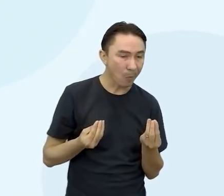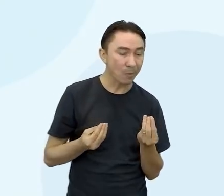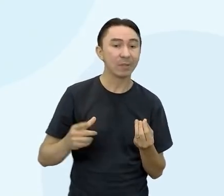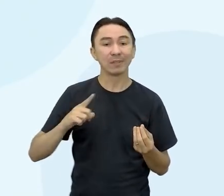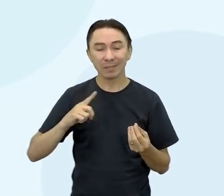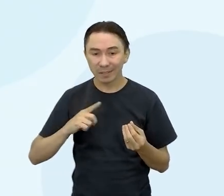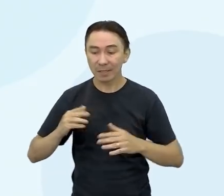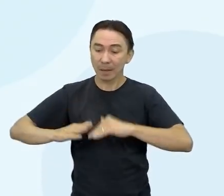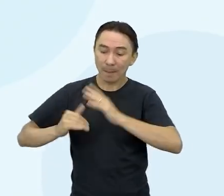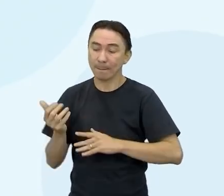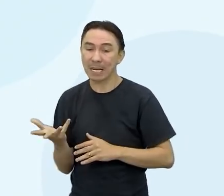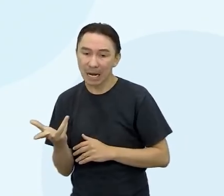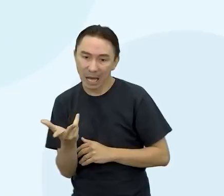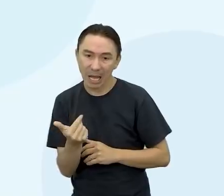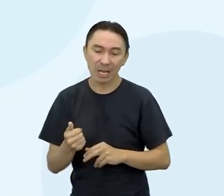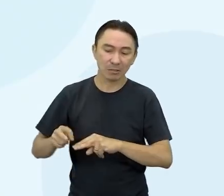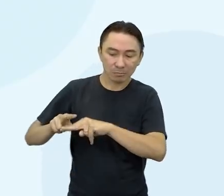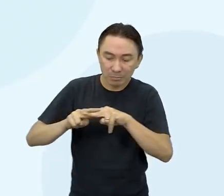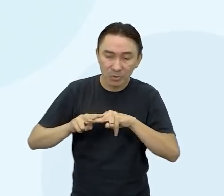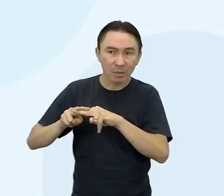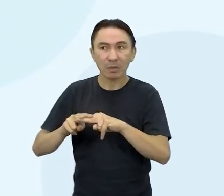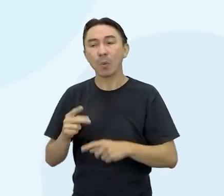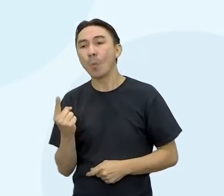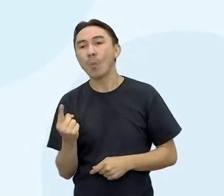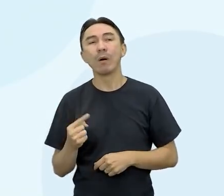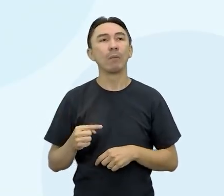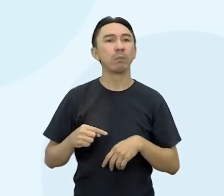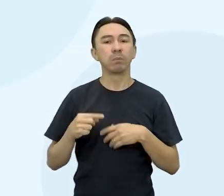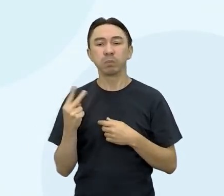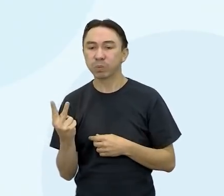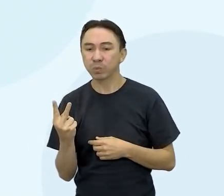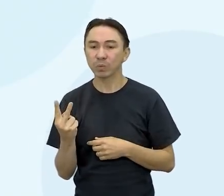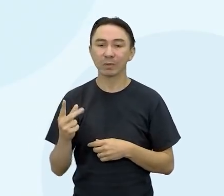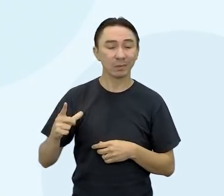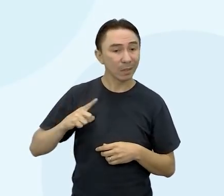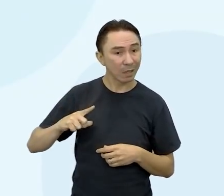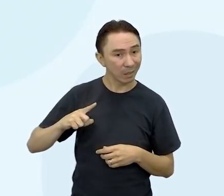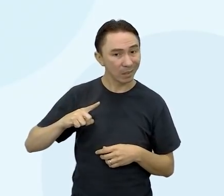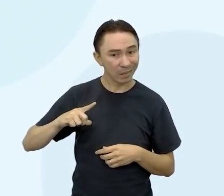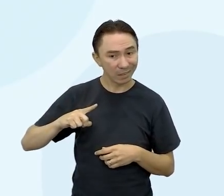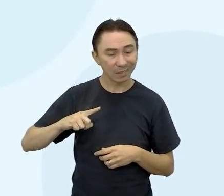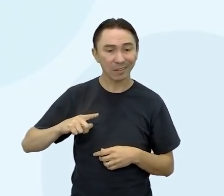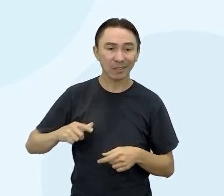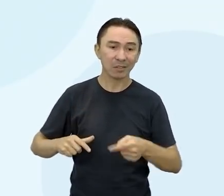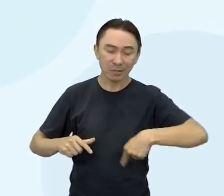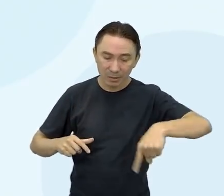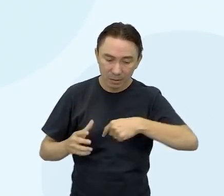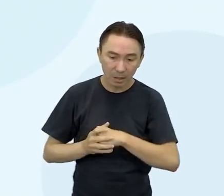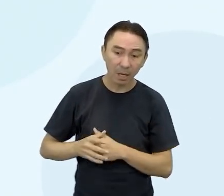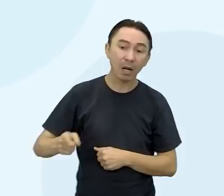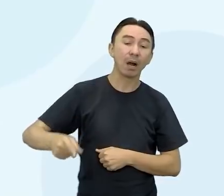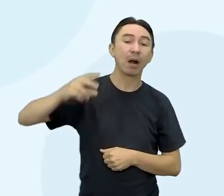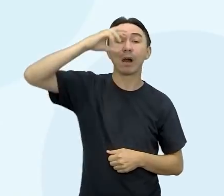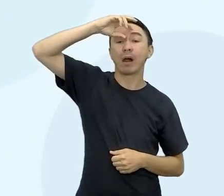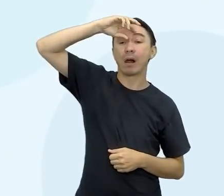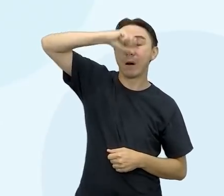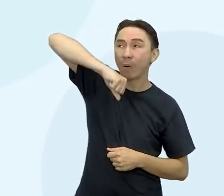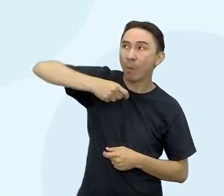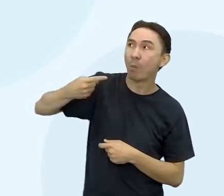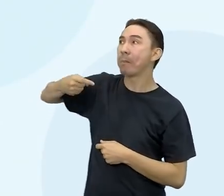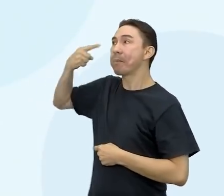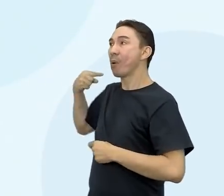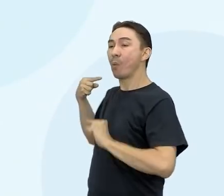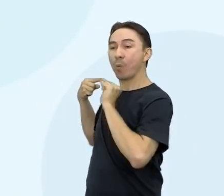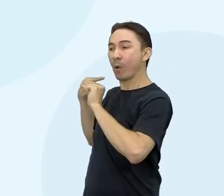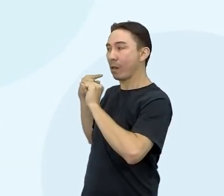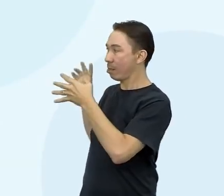por bimestre do ano anterior, que retoma algum conhecimento importante para a gente conseguir avançar, né, na trajetória